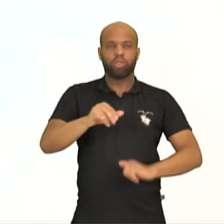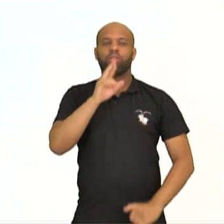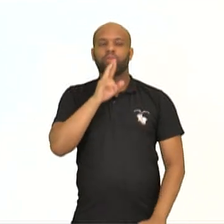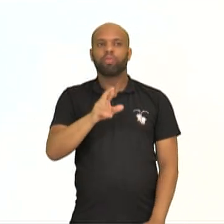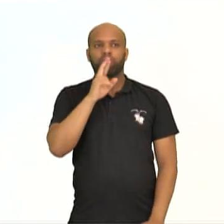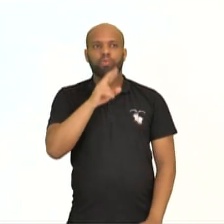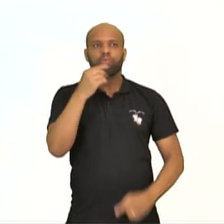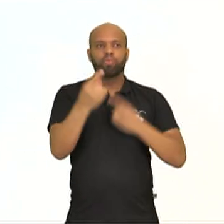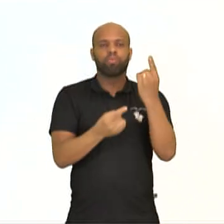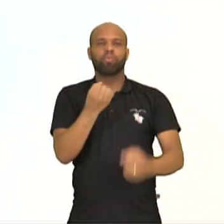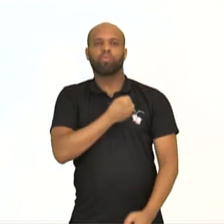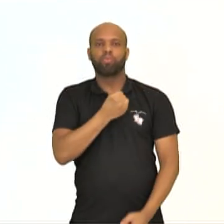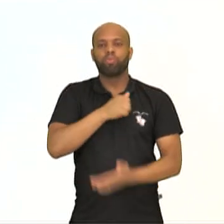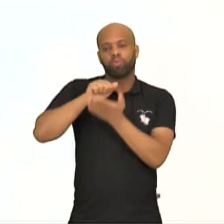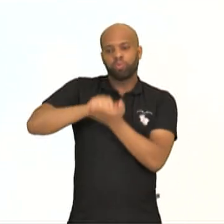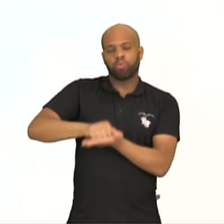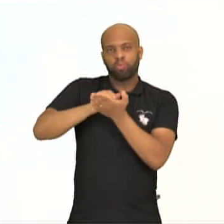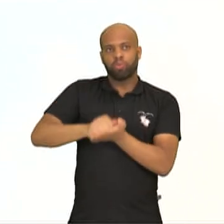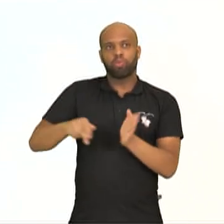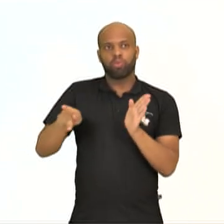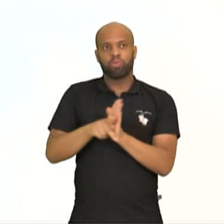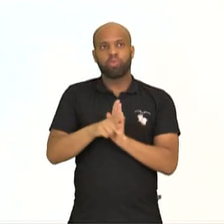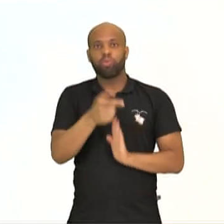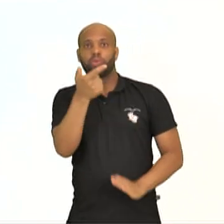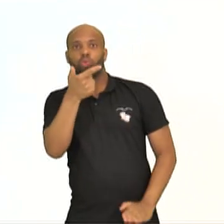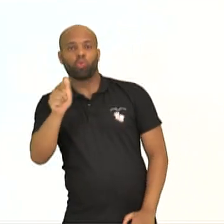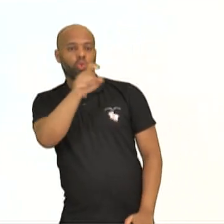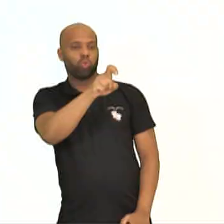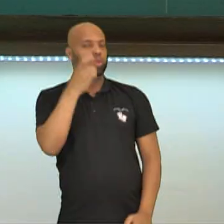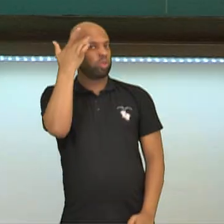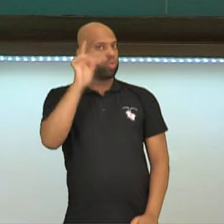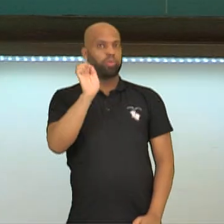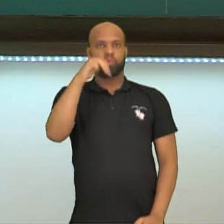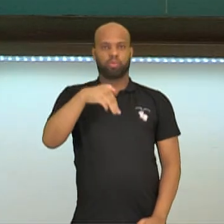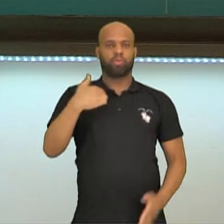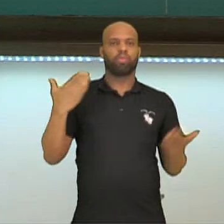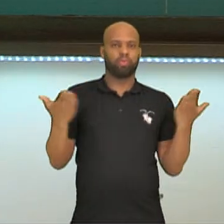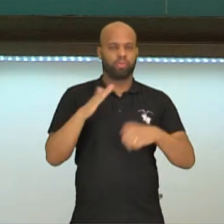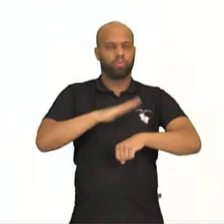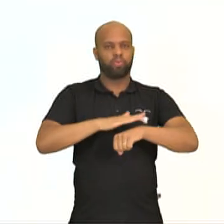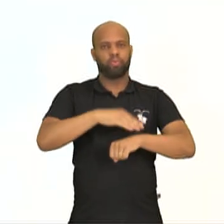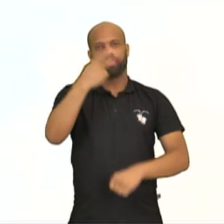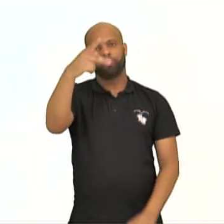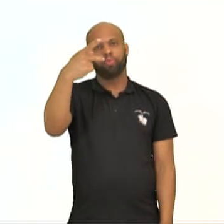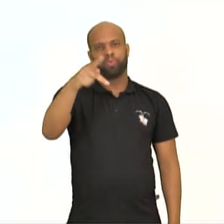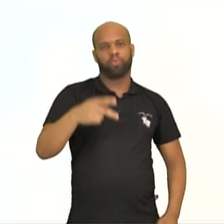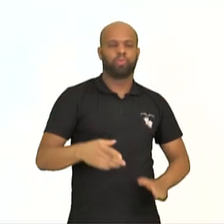Responda qual é o número de massa desse nosso elemento X. Agora é com vocês.